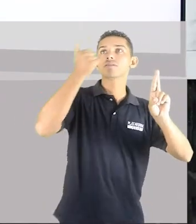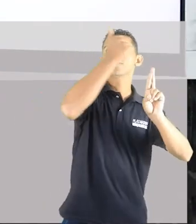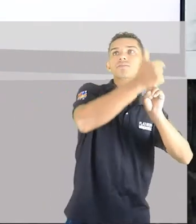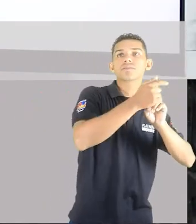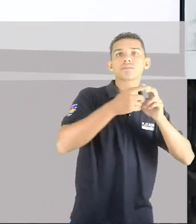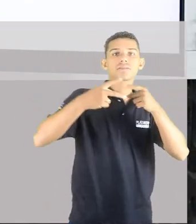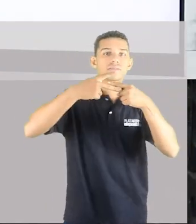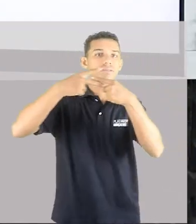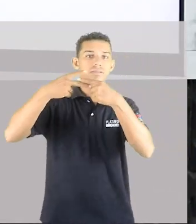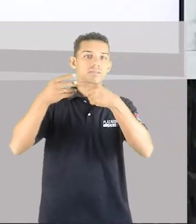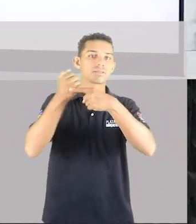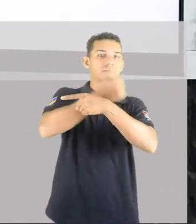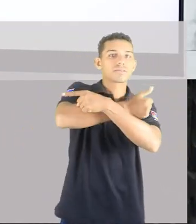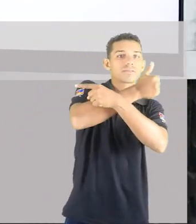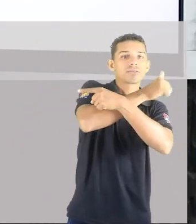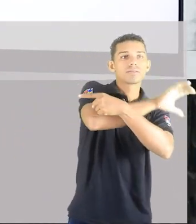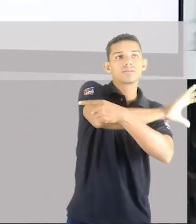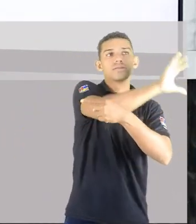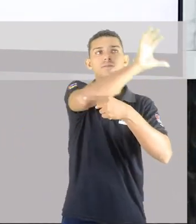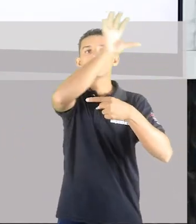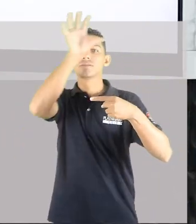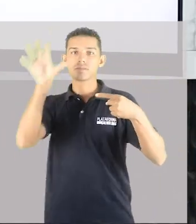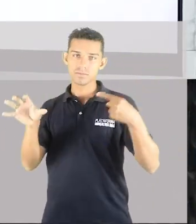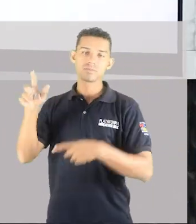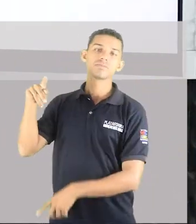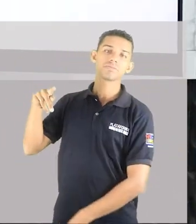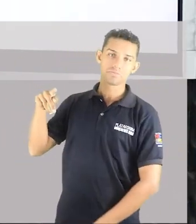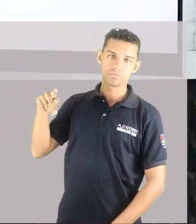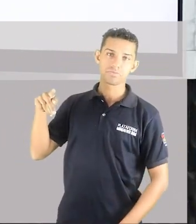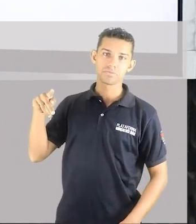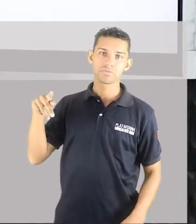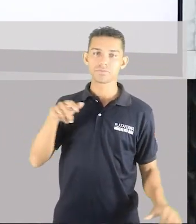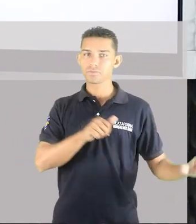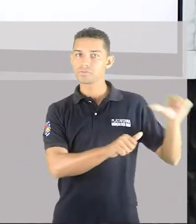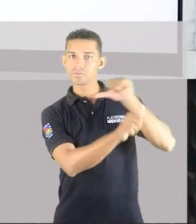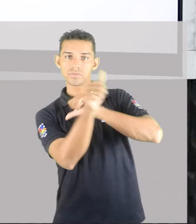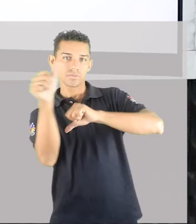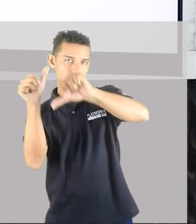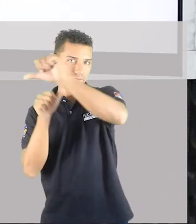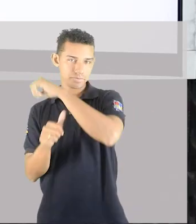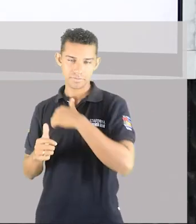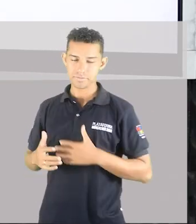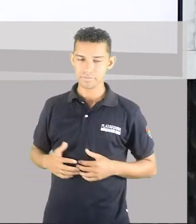seta. Eles reagem para poder formar os produtos.